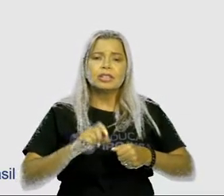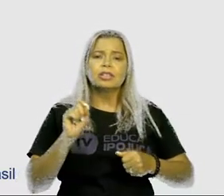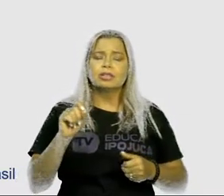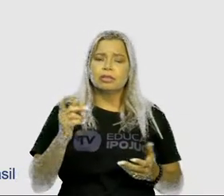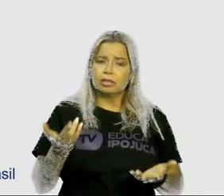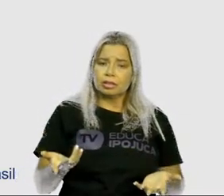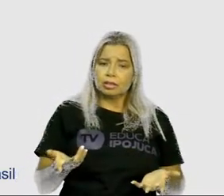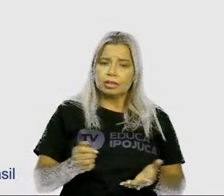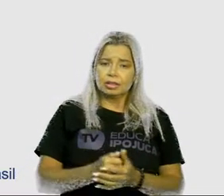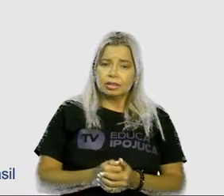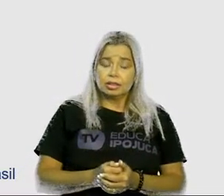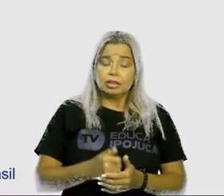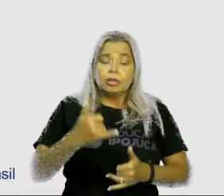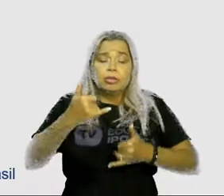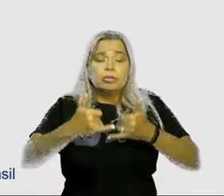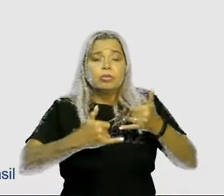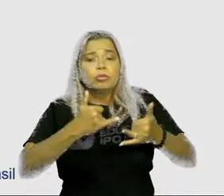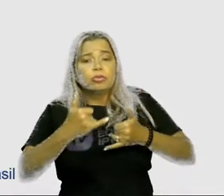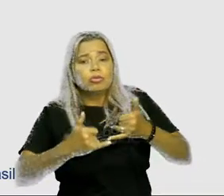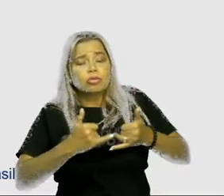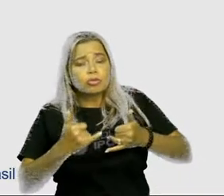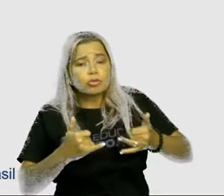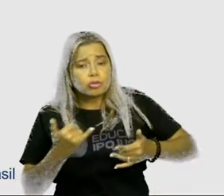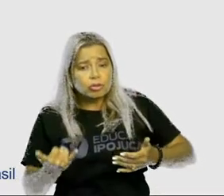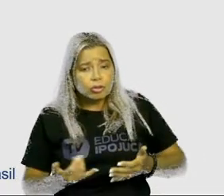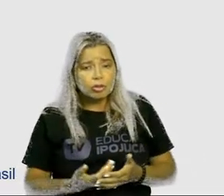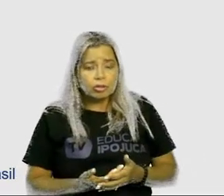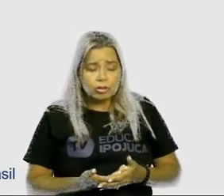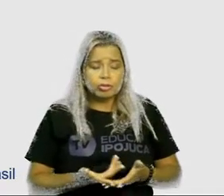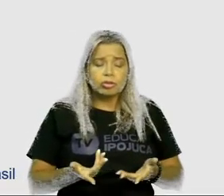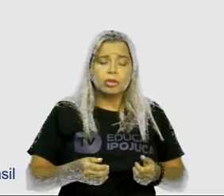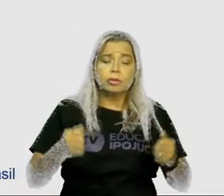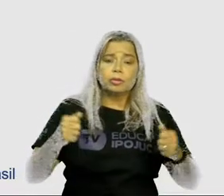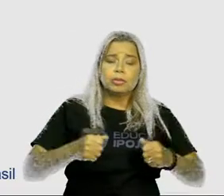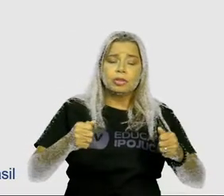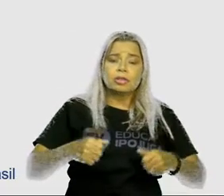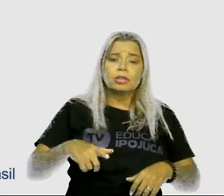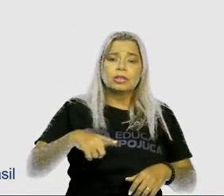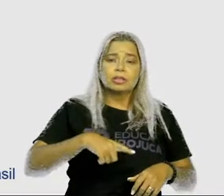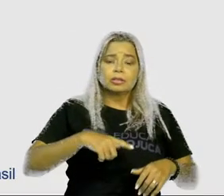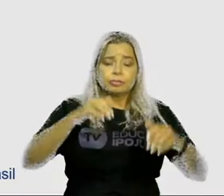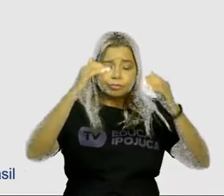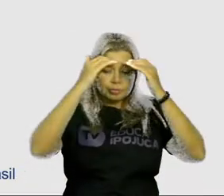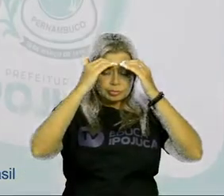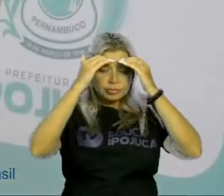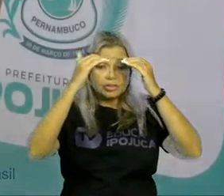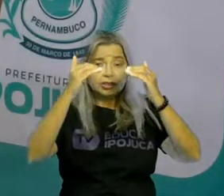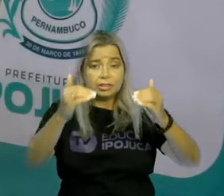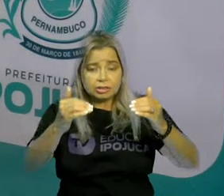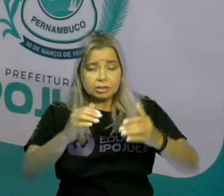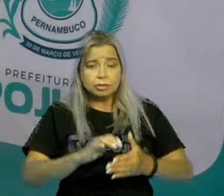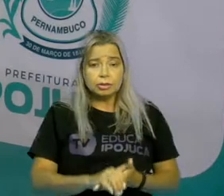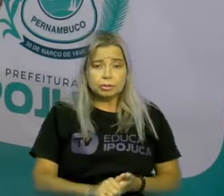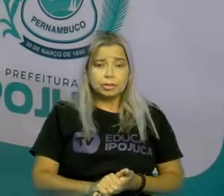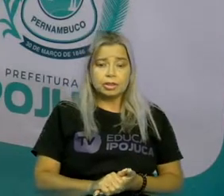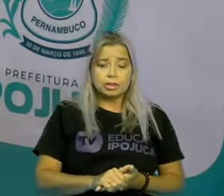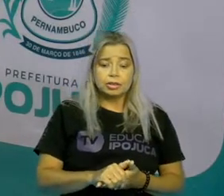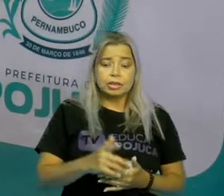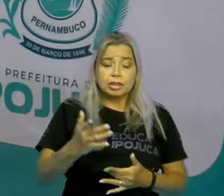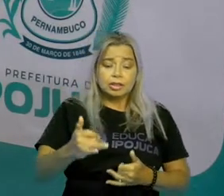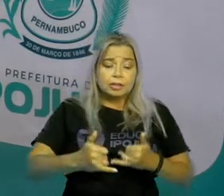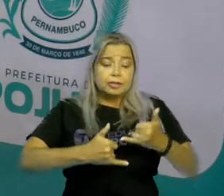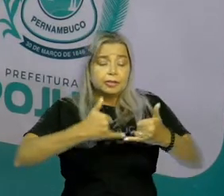de entretenimento dos participantes, respeito às regras. No momento que a gente brinca, que a gente se diverte, que a